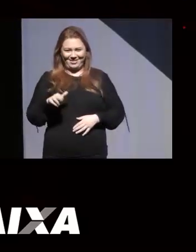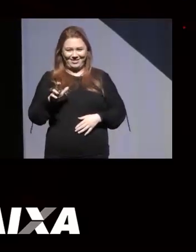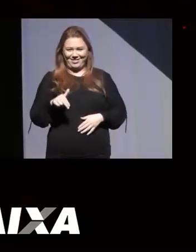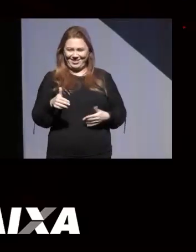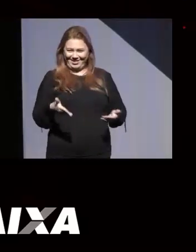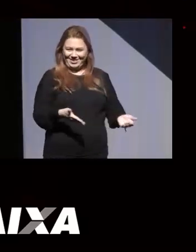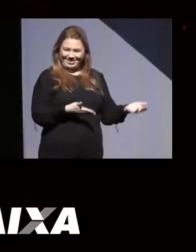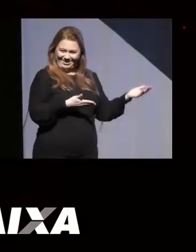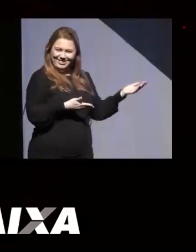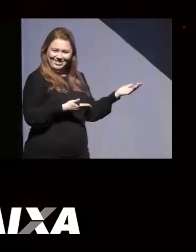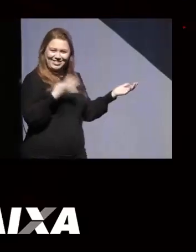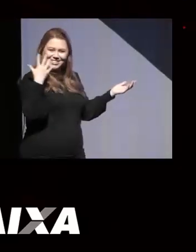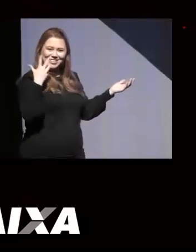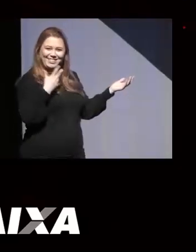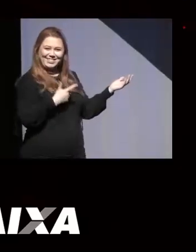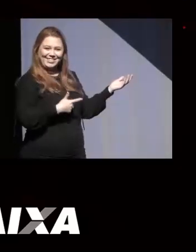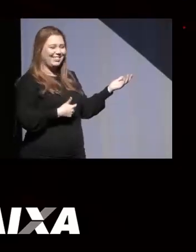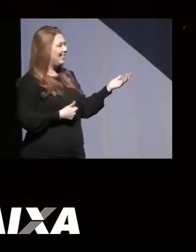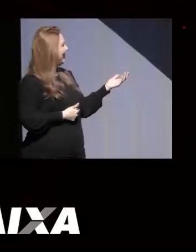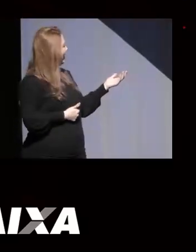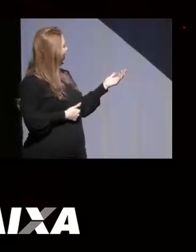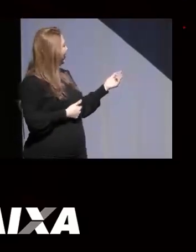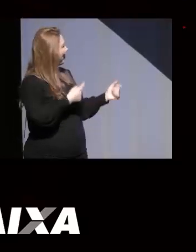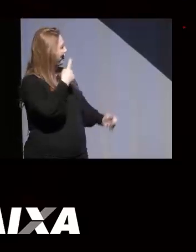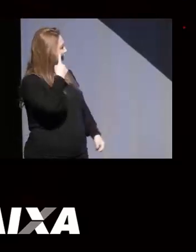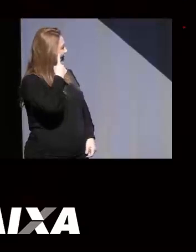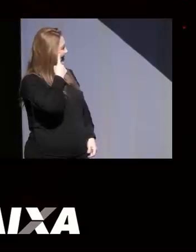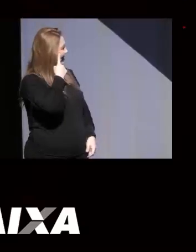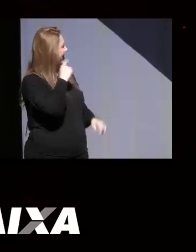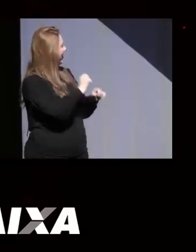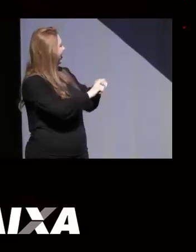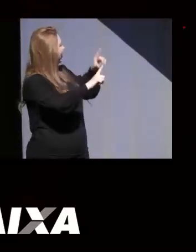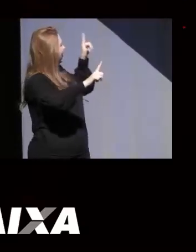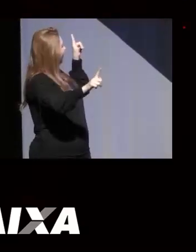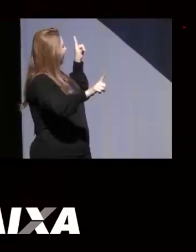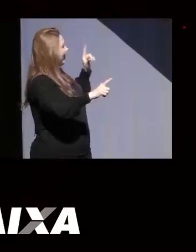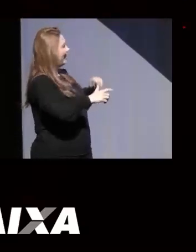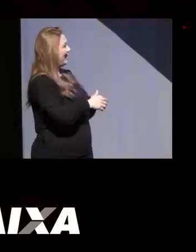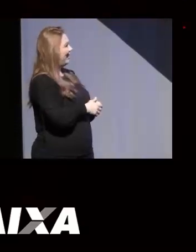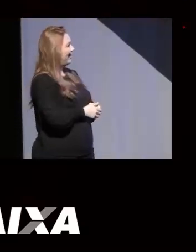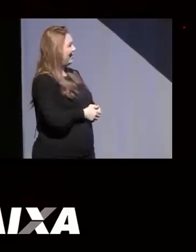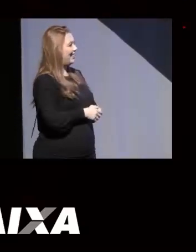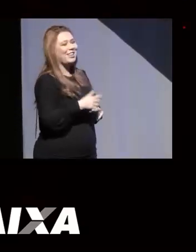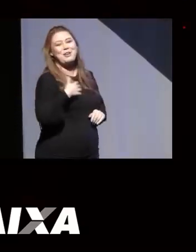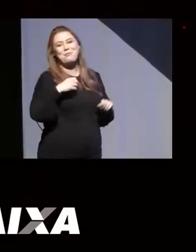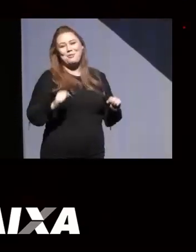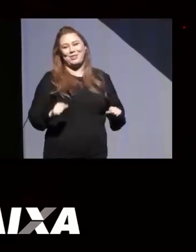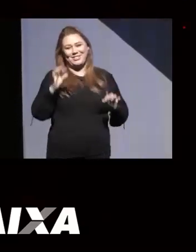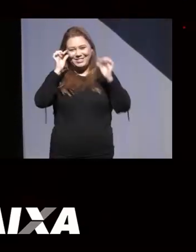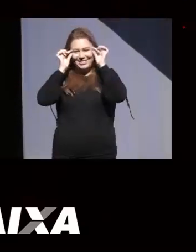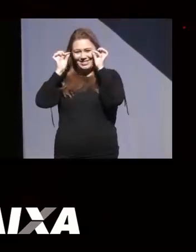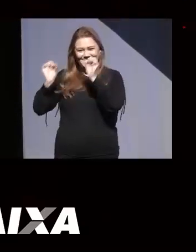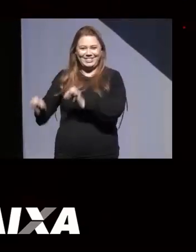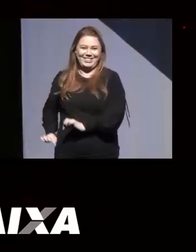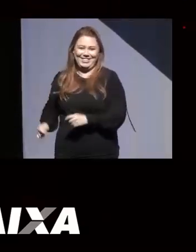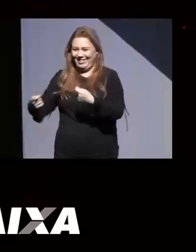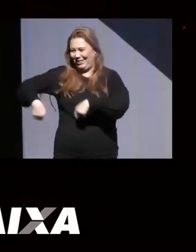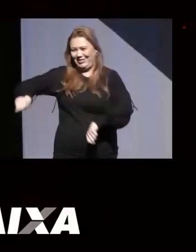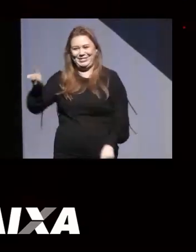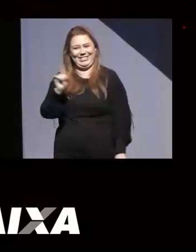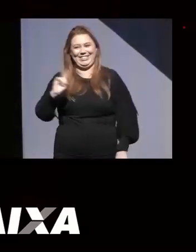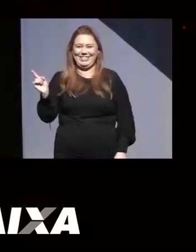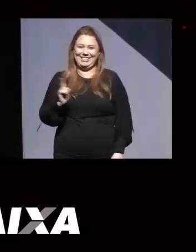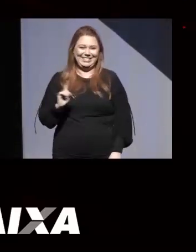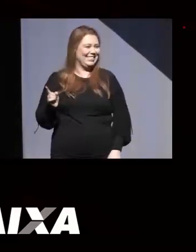que coisa! Eu vou ficar pensando nisso. Olha o tamanho! Posso até tirar o óculos. Agora eu enxergo